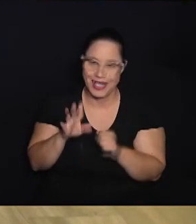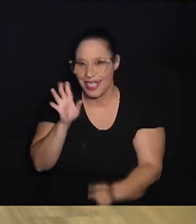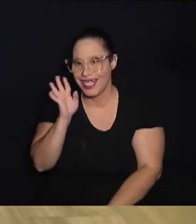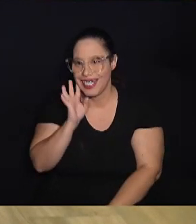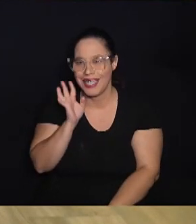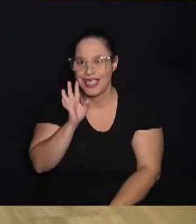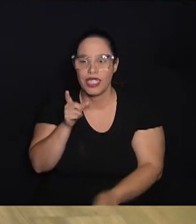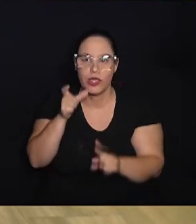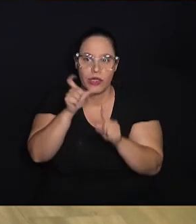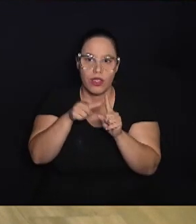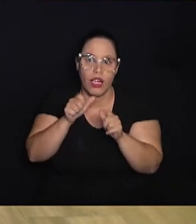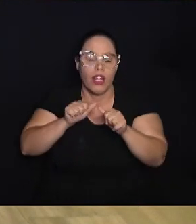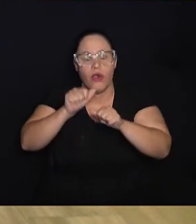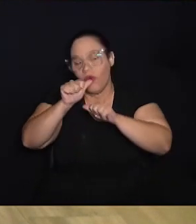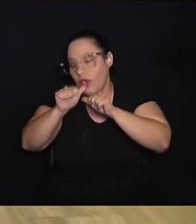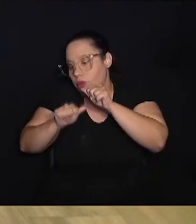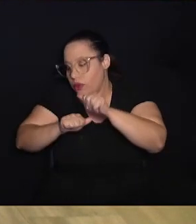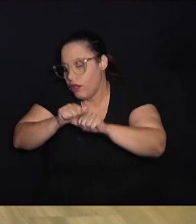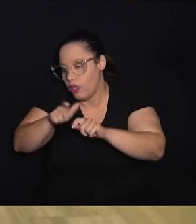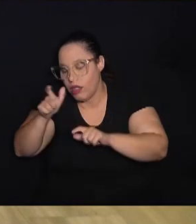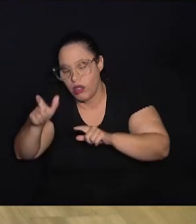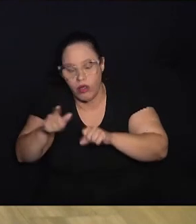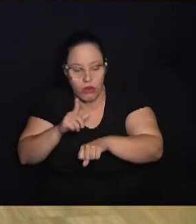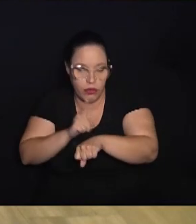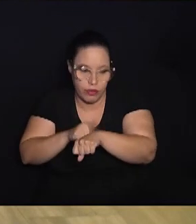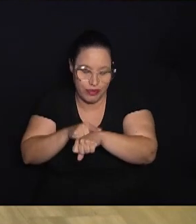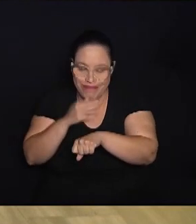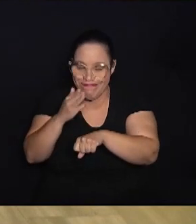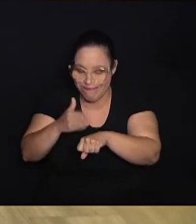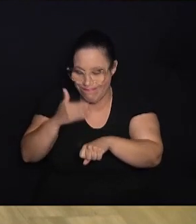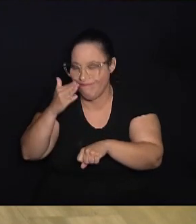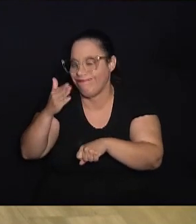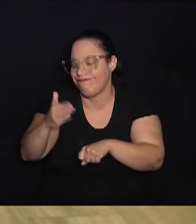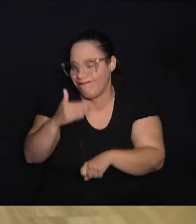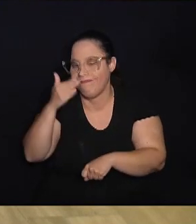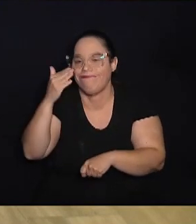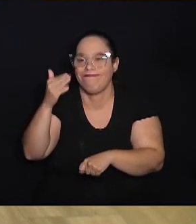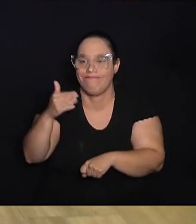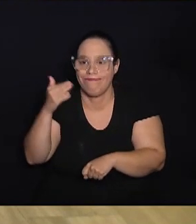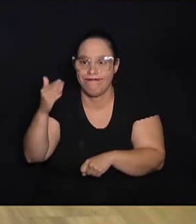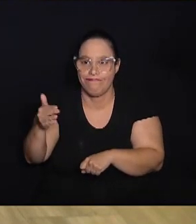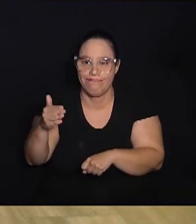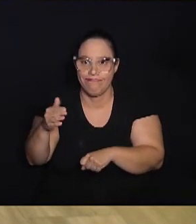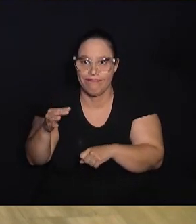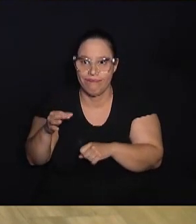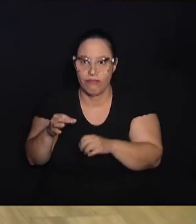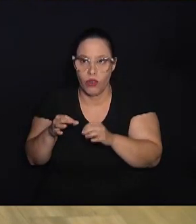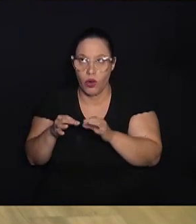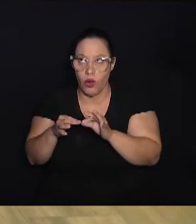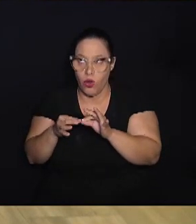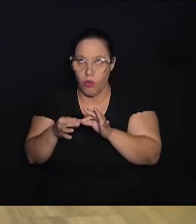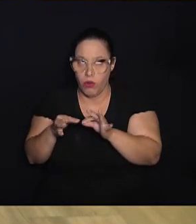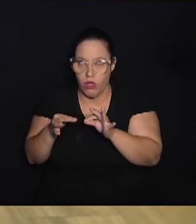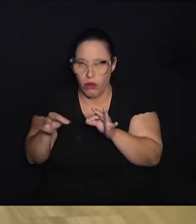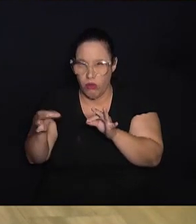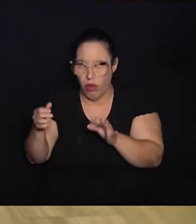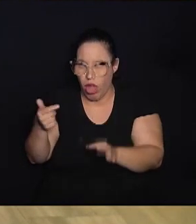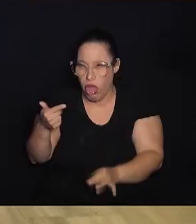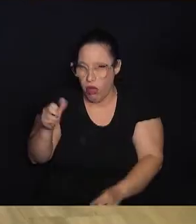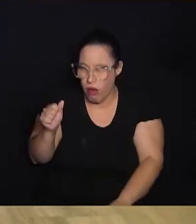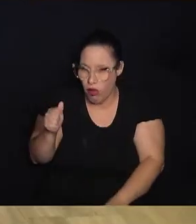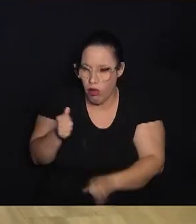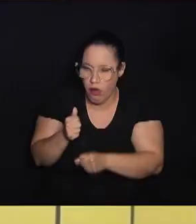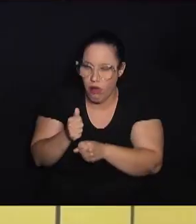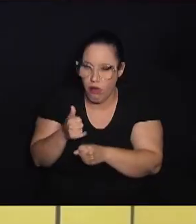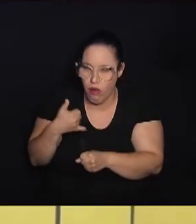personagem ele vai mudando muito durante o tempo né e e ele o personagem longe gevo quer dizer 10 anos de tira e principalmente